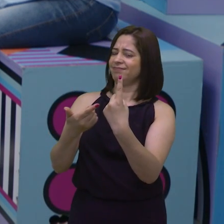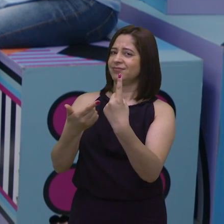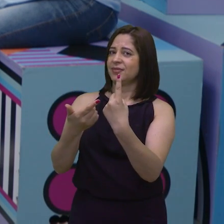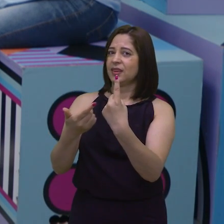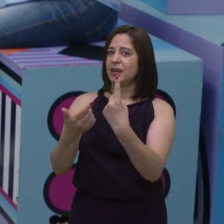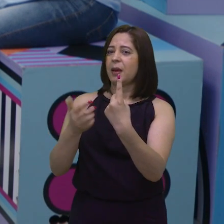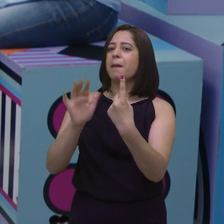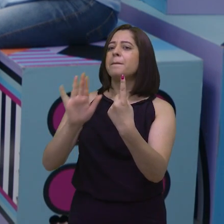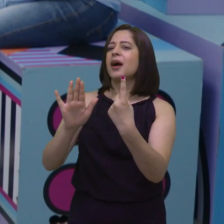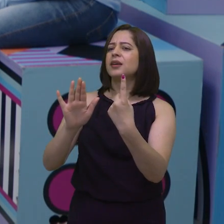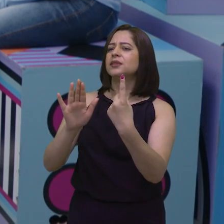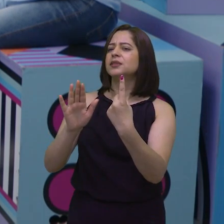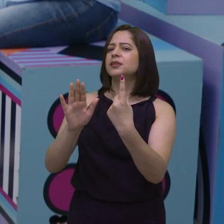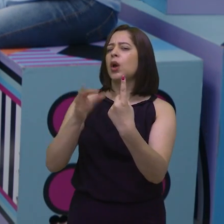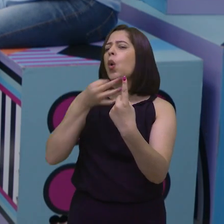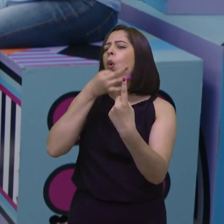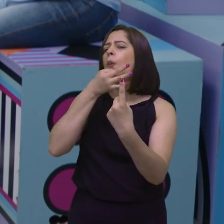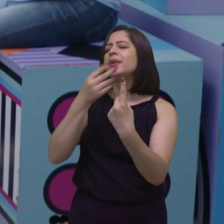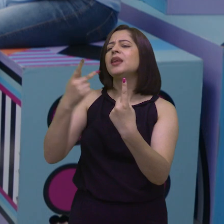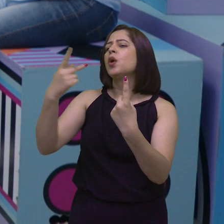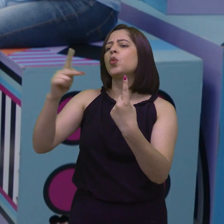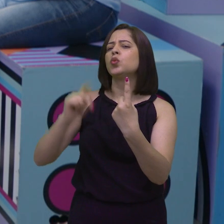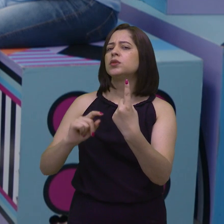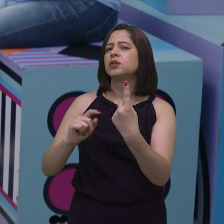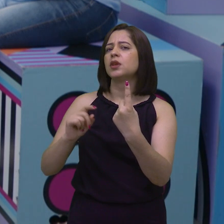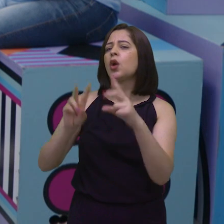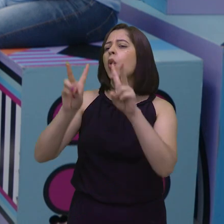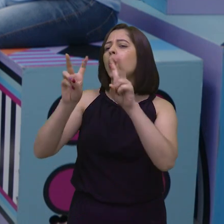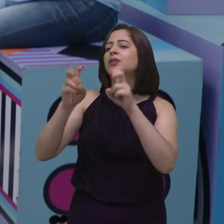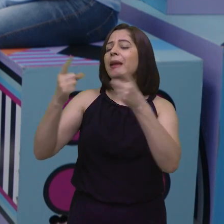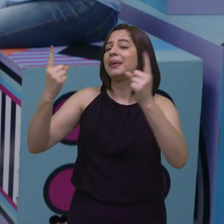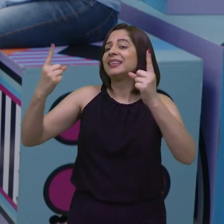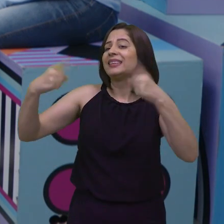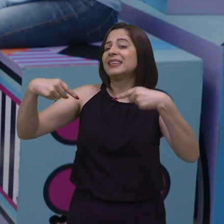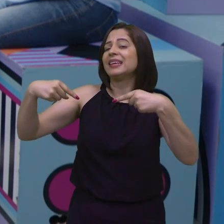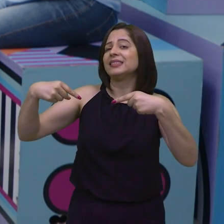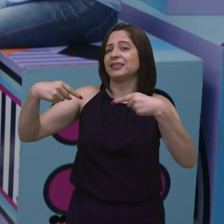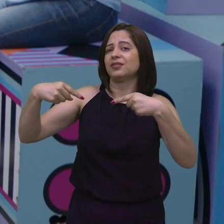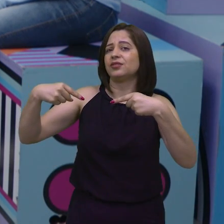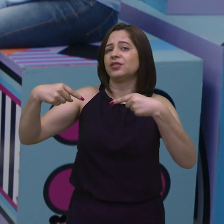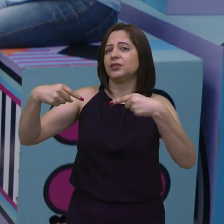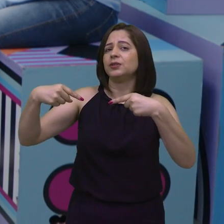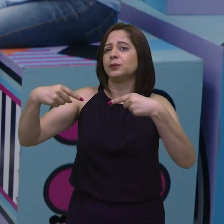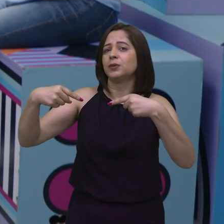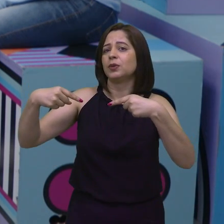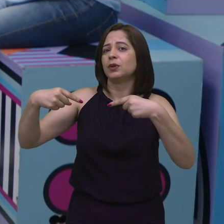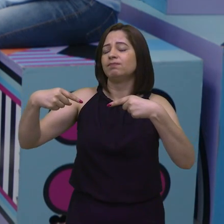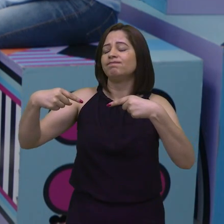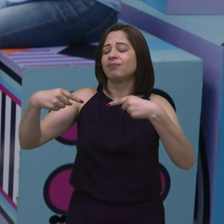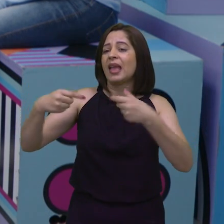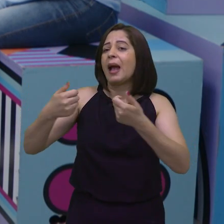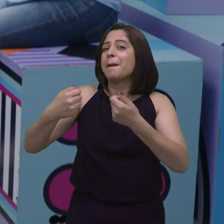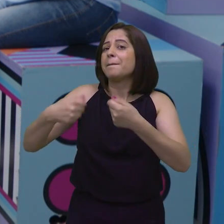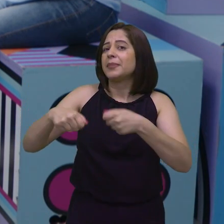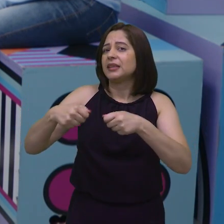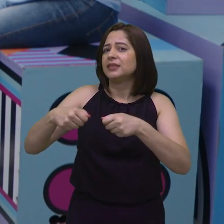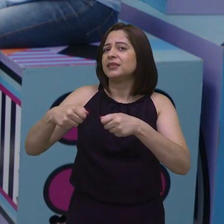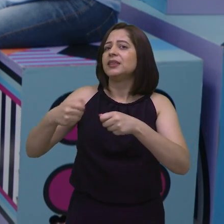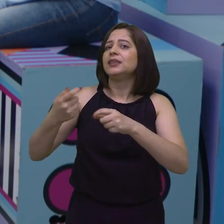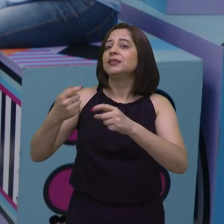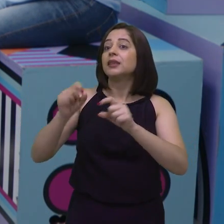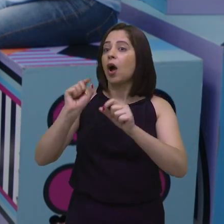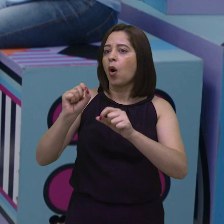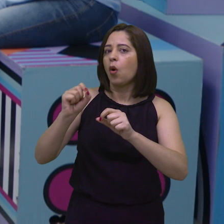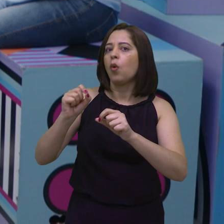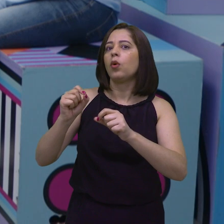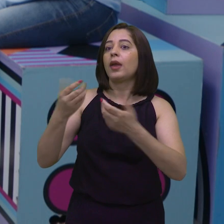que você vê a questão dos desafios, né? Onde está a distância para que isso se torne